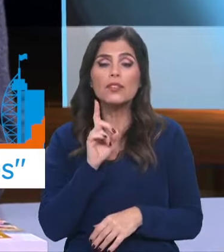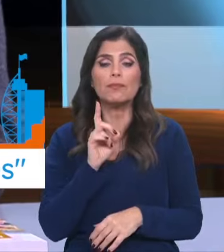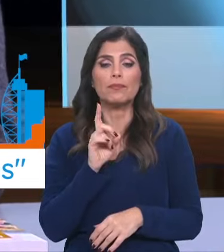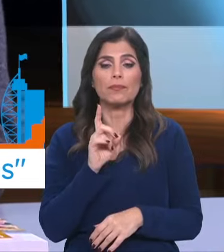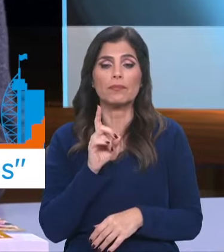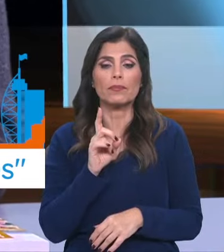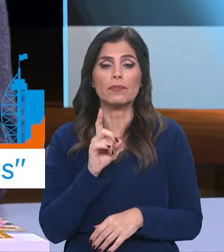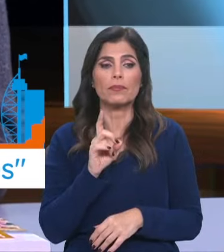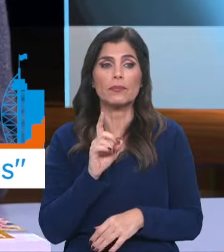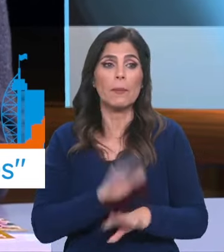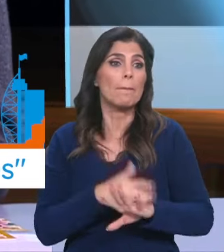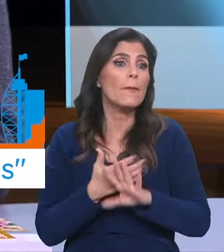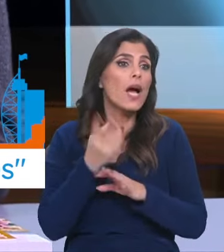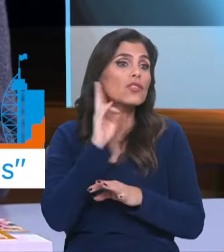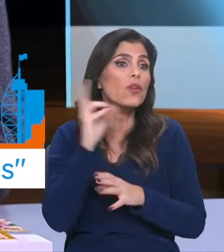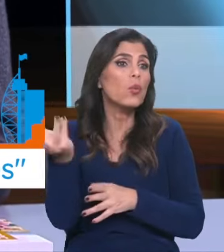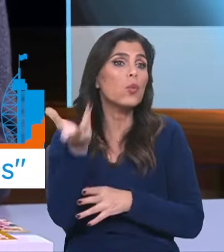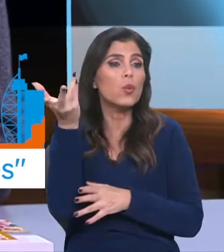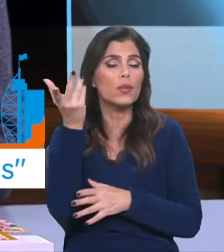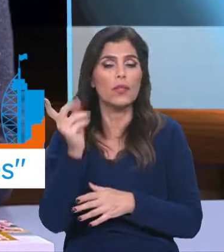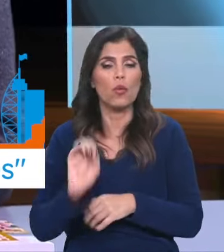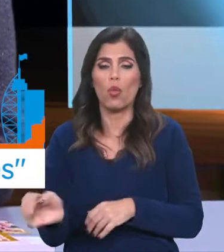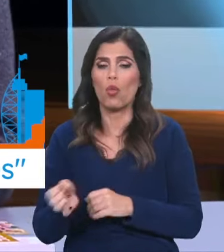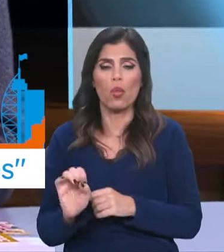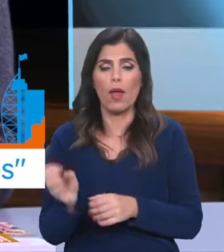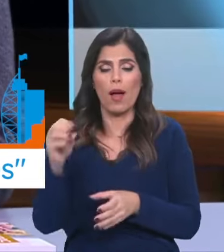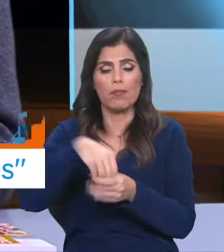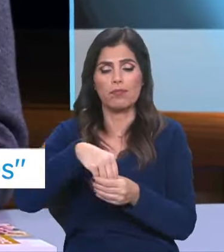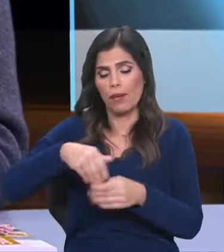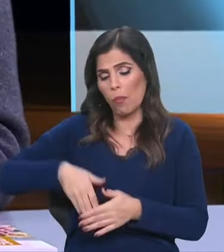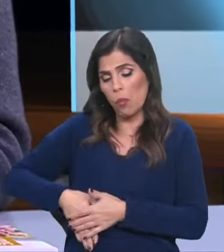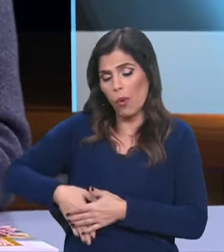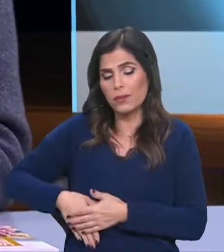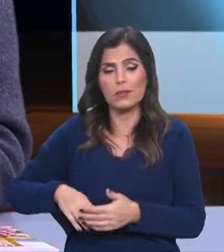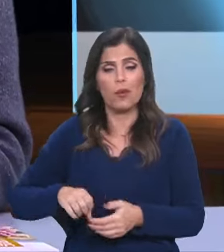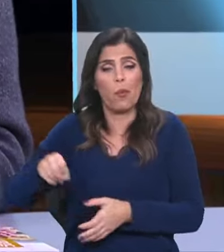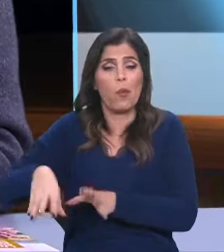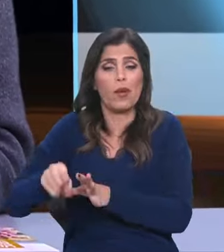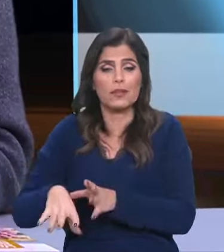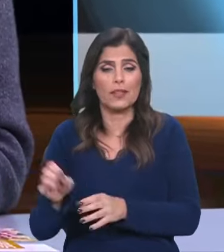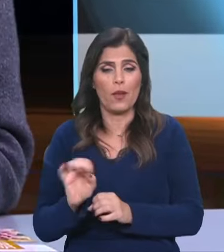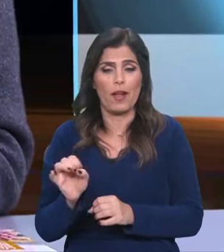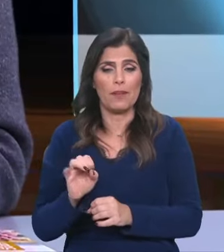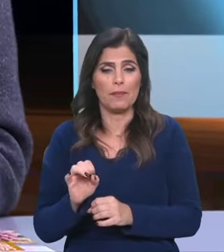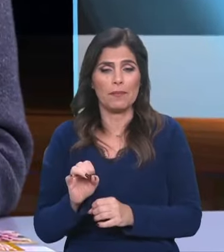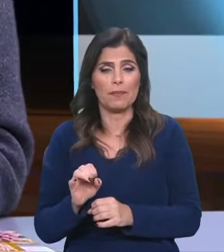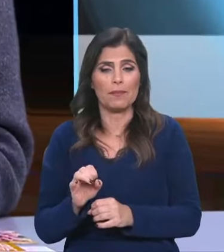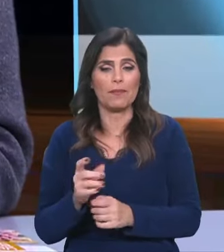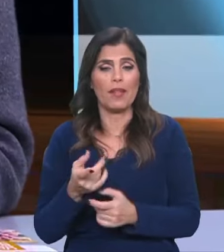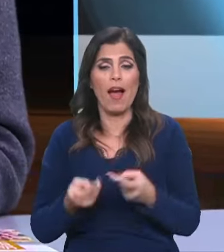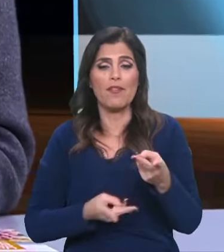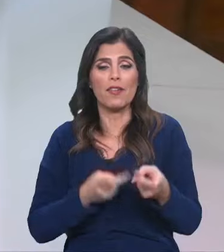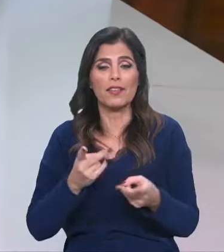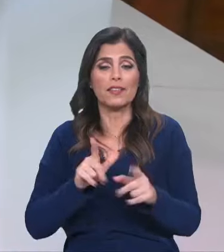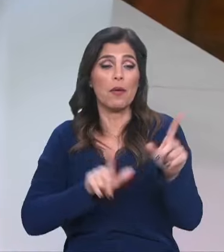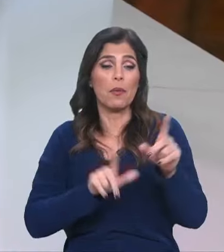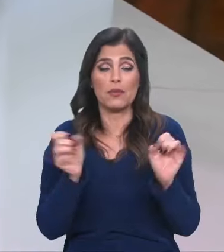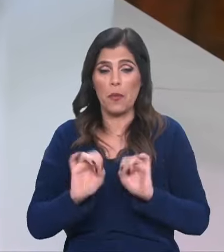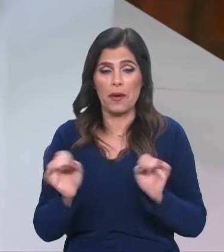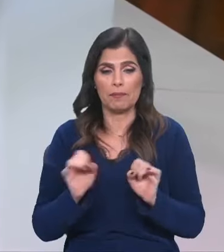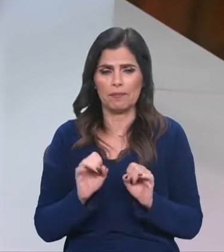mais valiosos, não cabem num bolso. Estão no coração. Não estão na cotação? Não, de maneira